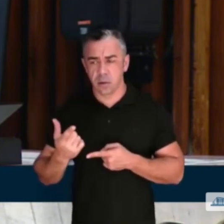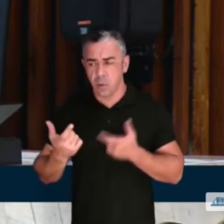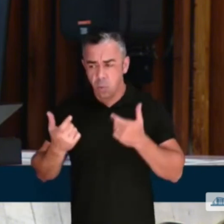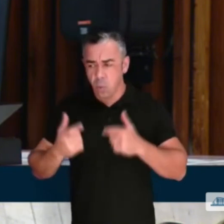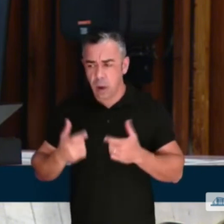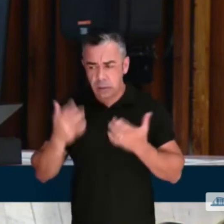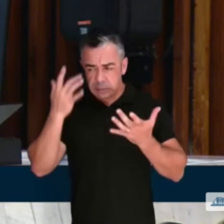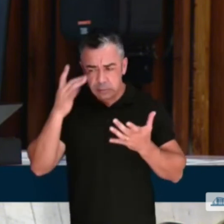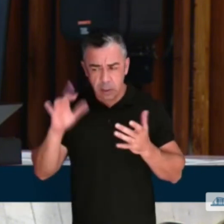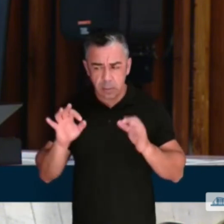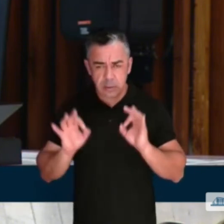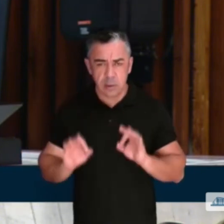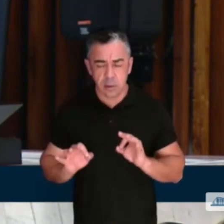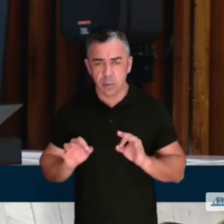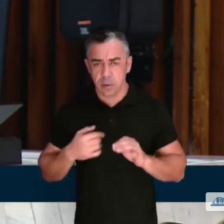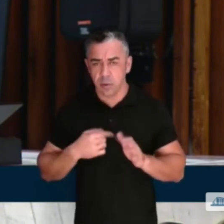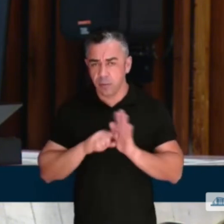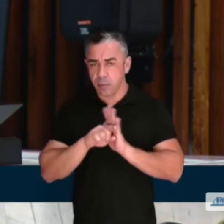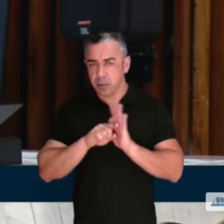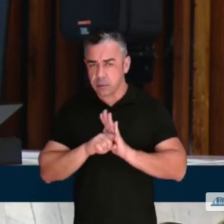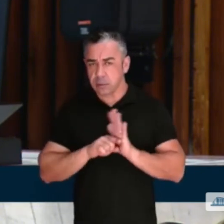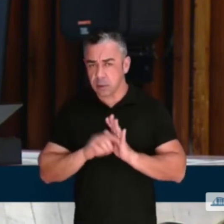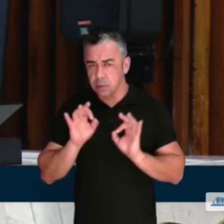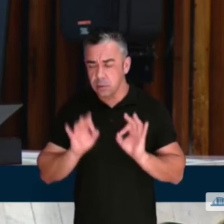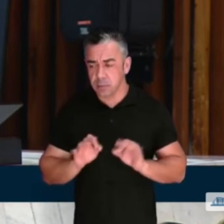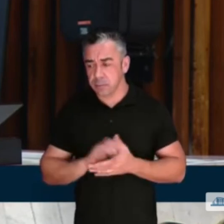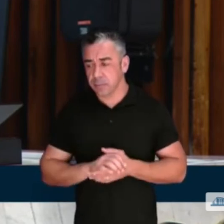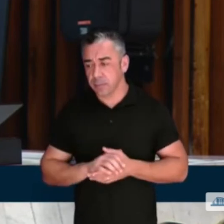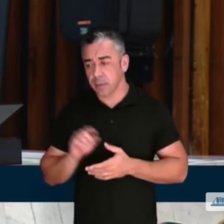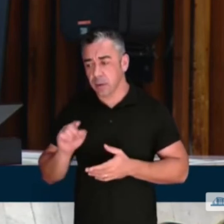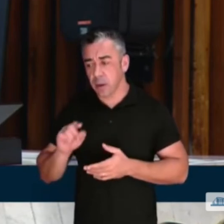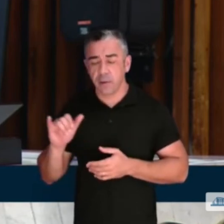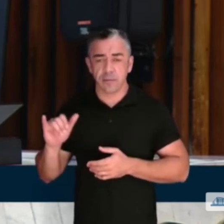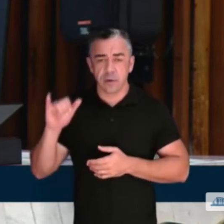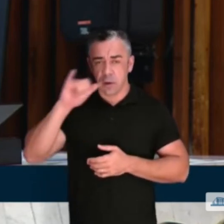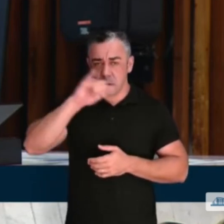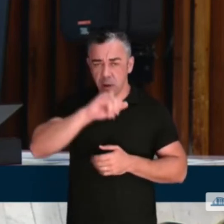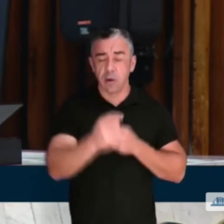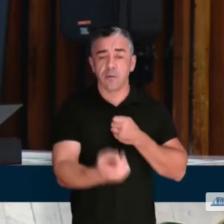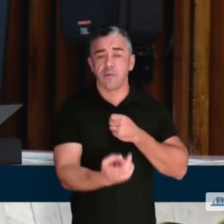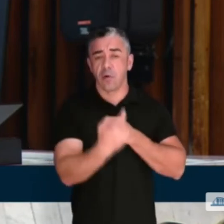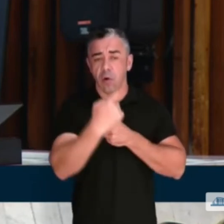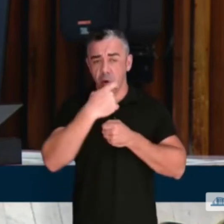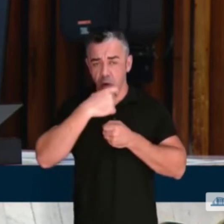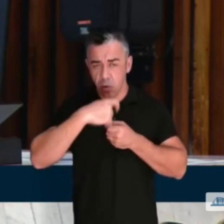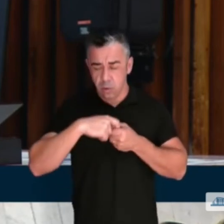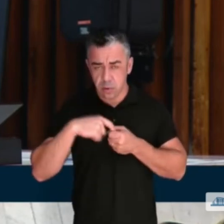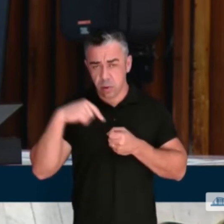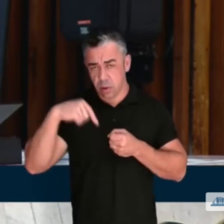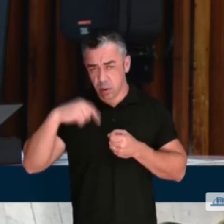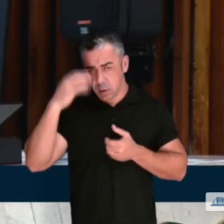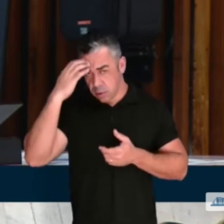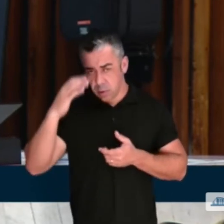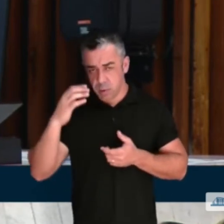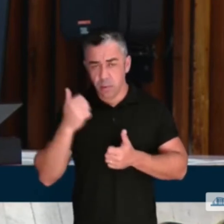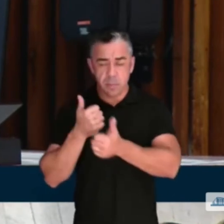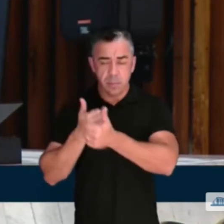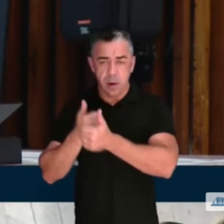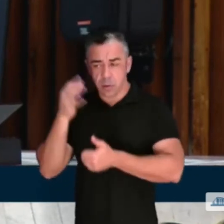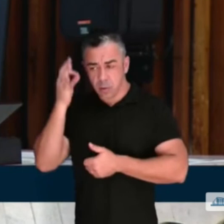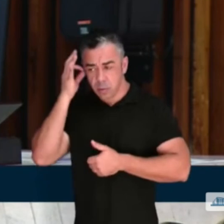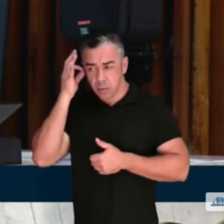local, mas eu vou pesquisar melhor. E essa aeronave volta no dia seguinte, vem até perto de Ponta Grossa